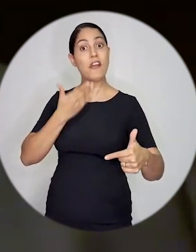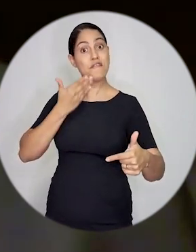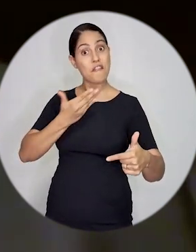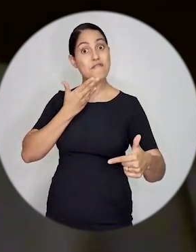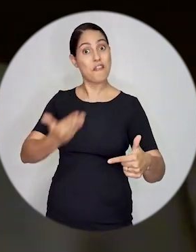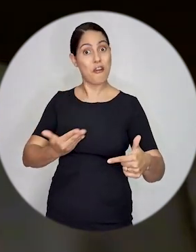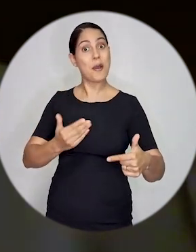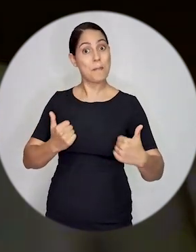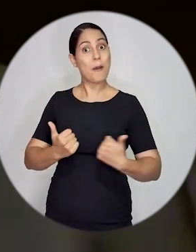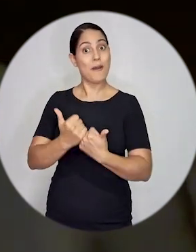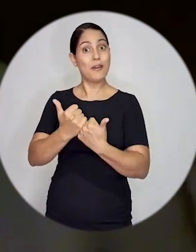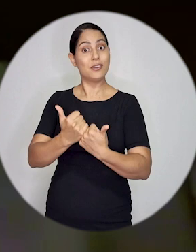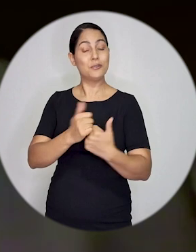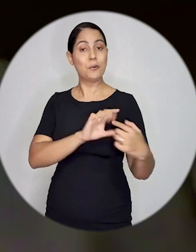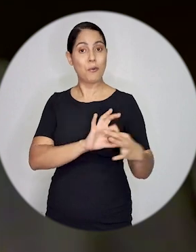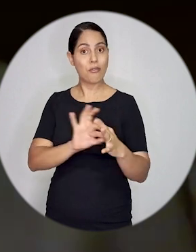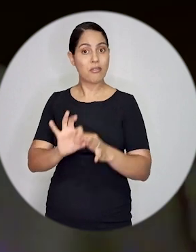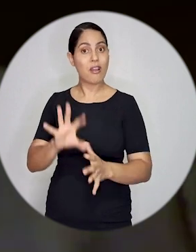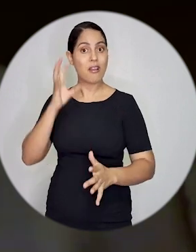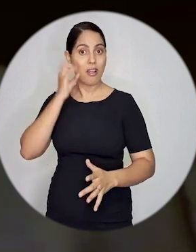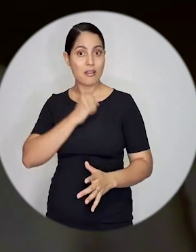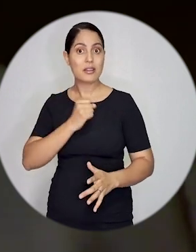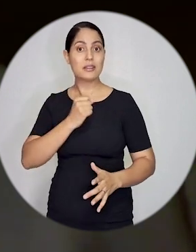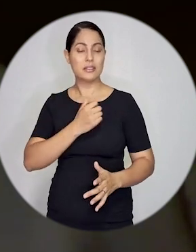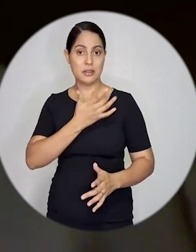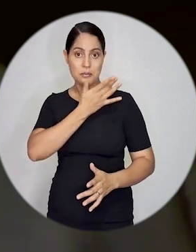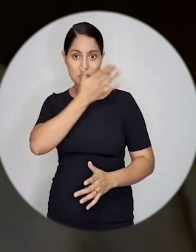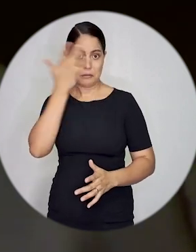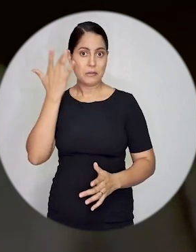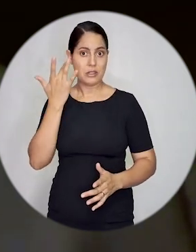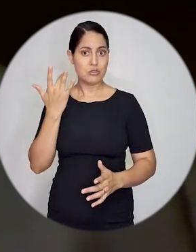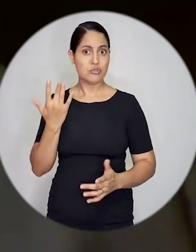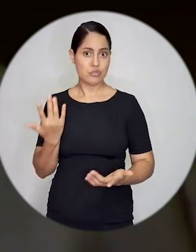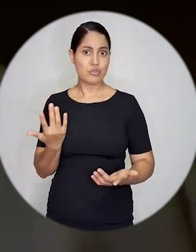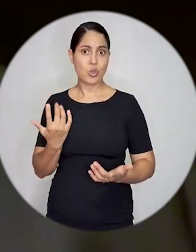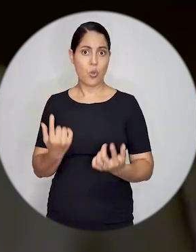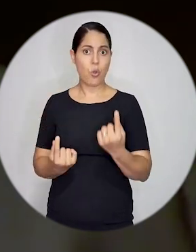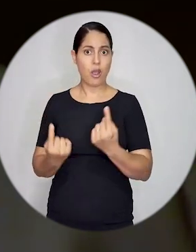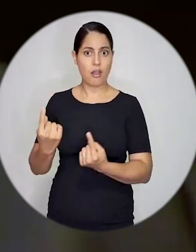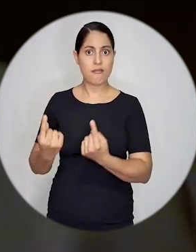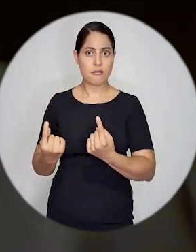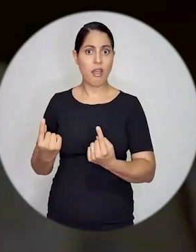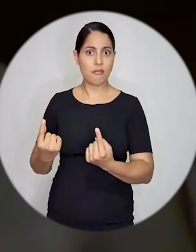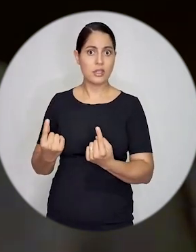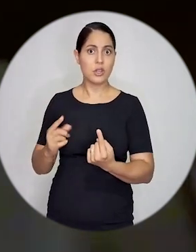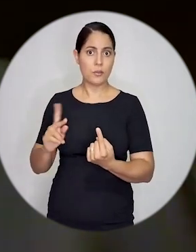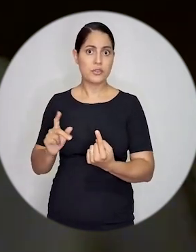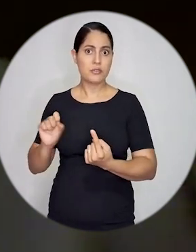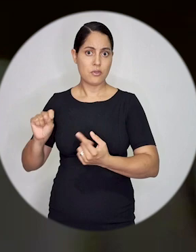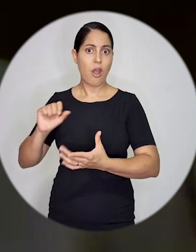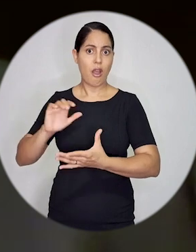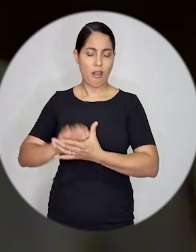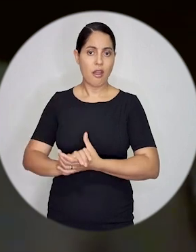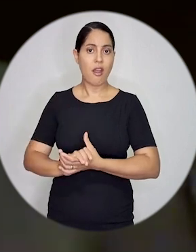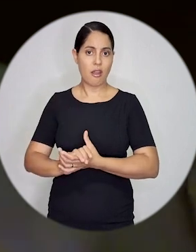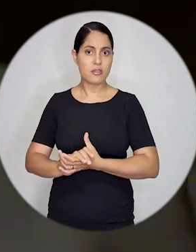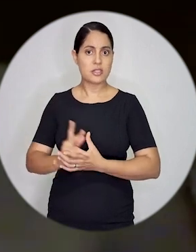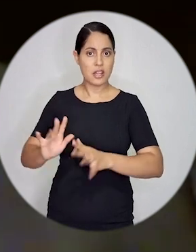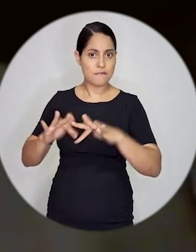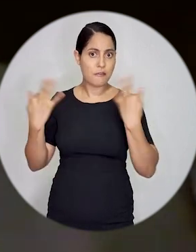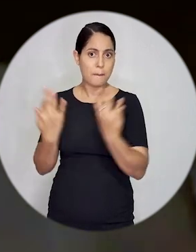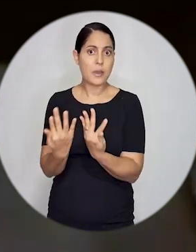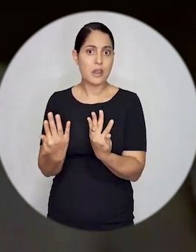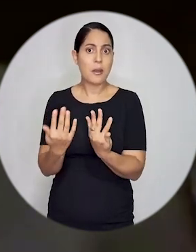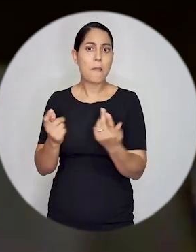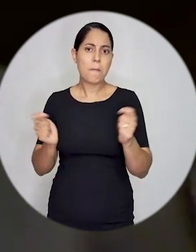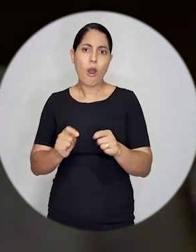a favor da possibilidade de adoção por pessoas que vivam uma união homoafetiva. Então,